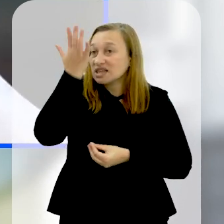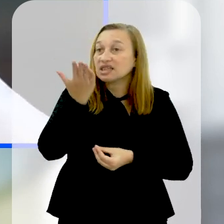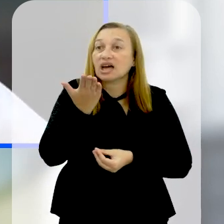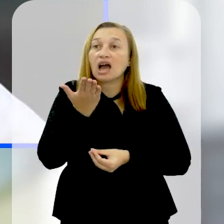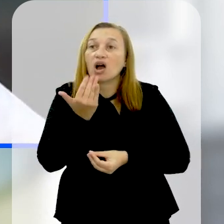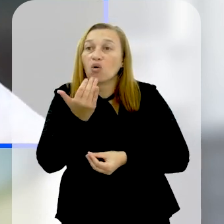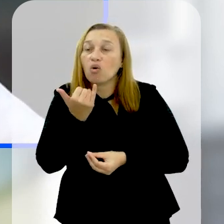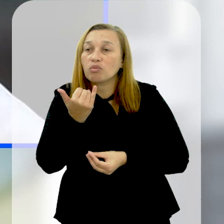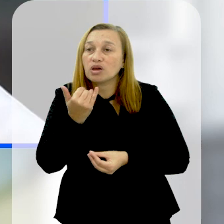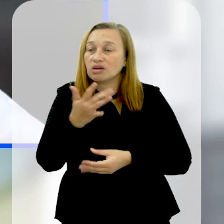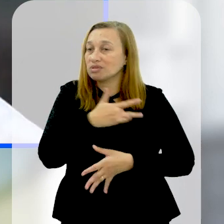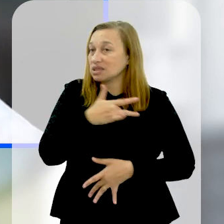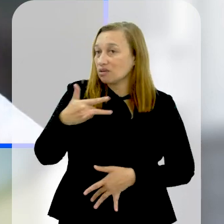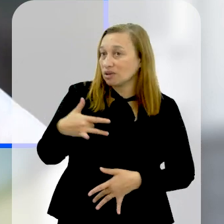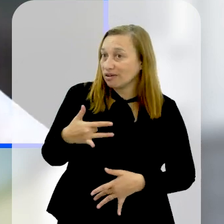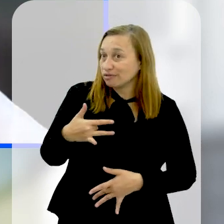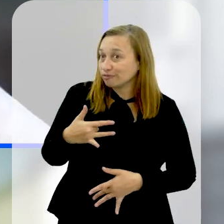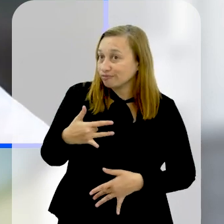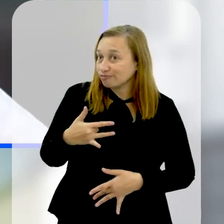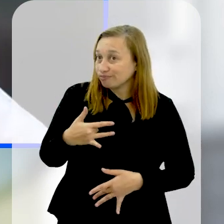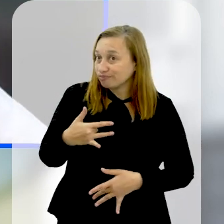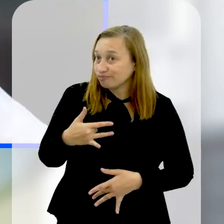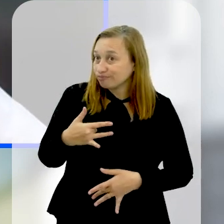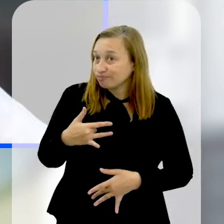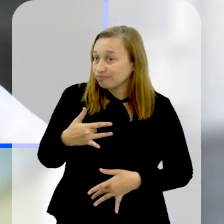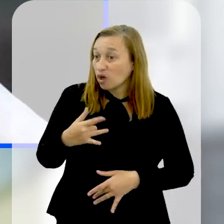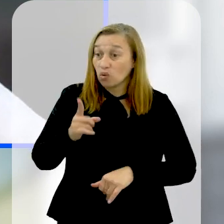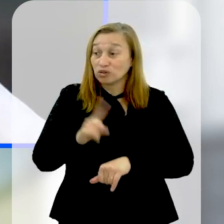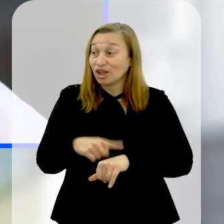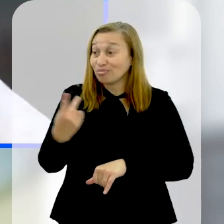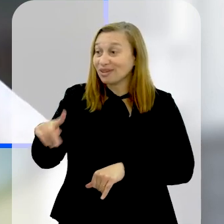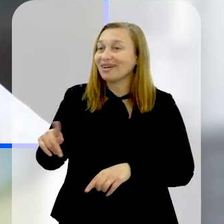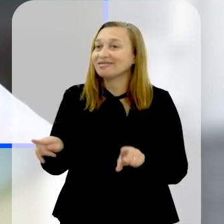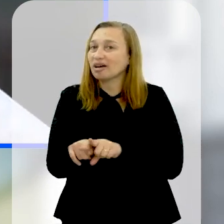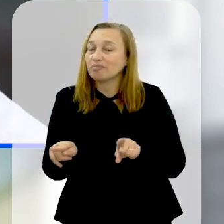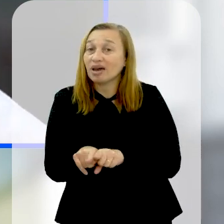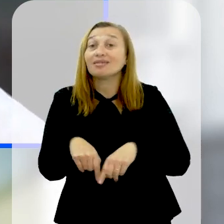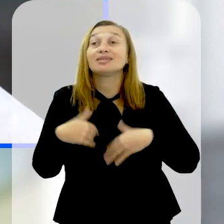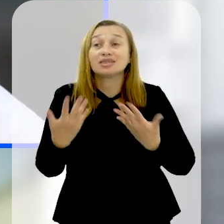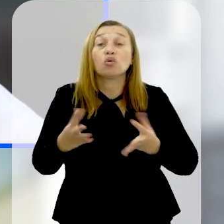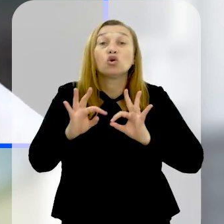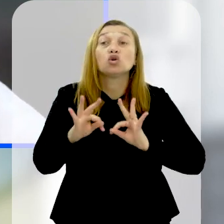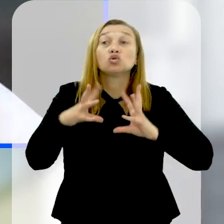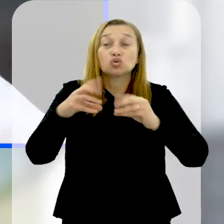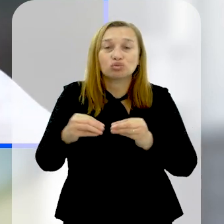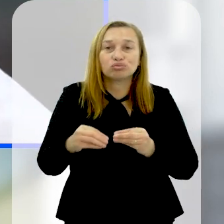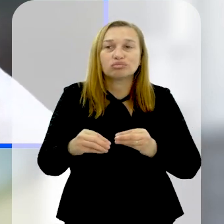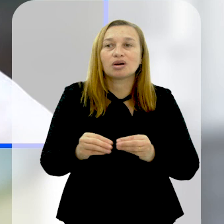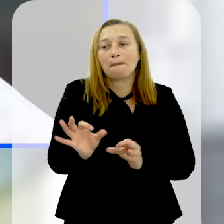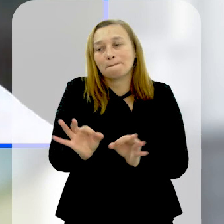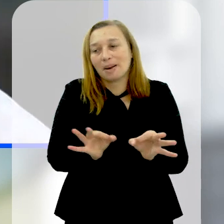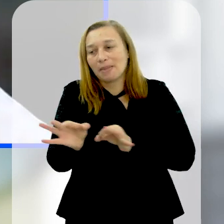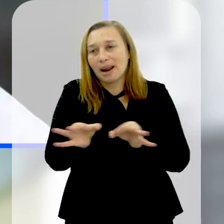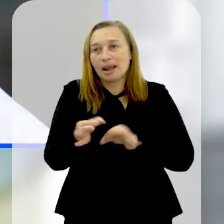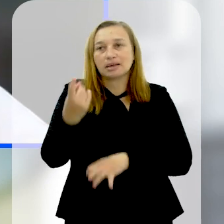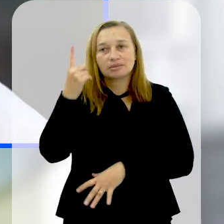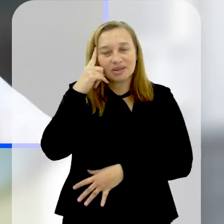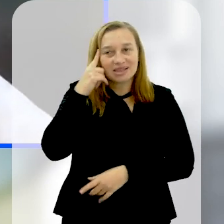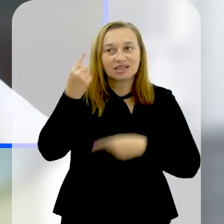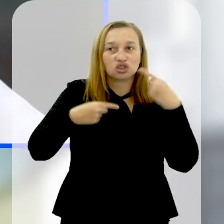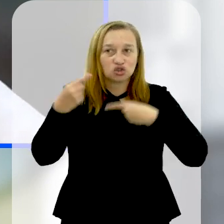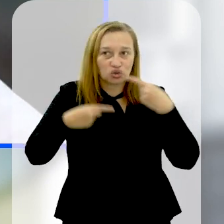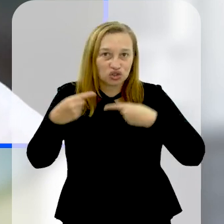ela conseguir unir uma alimentação saudável ao tempo dela também? Então, isso tudo tem que ser muito